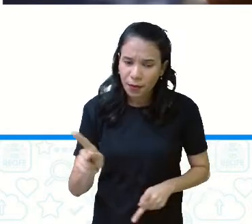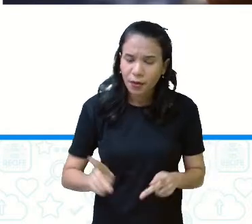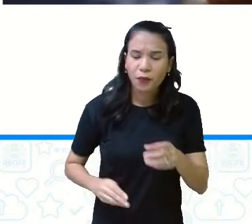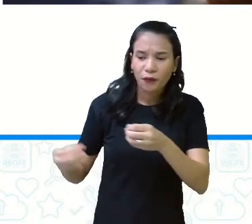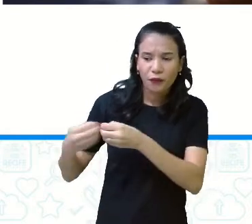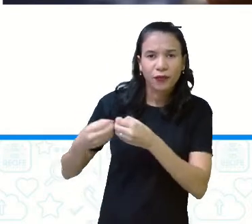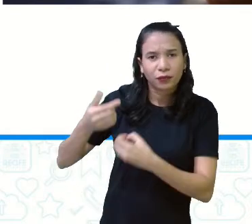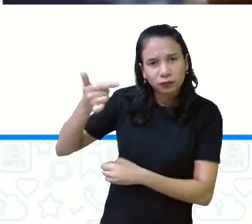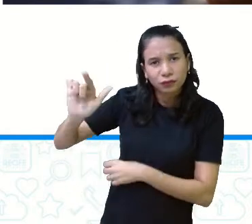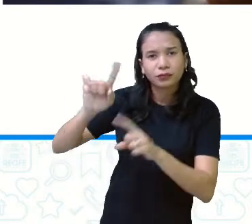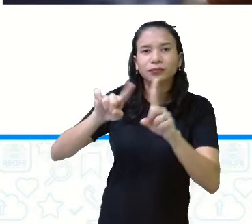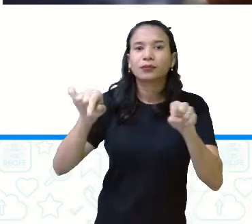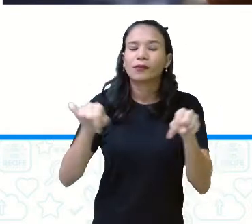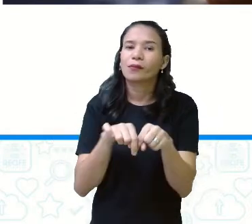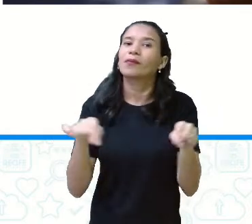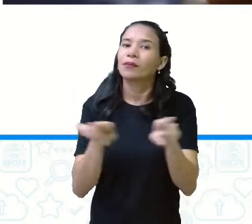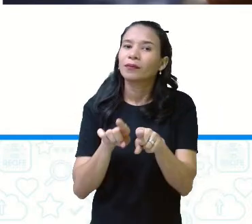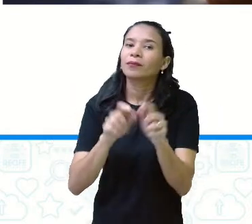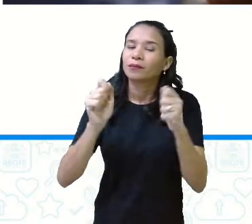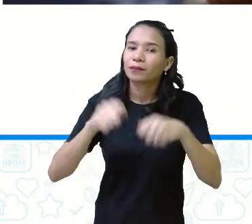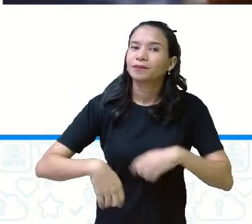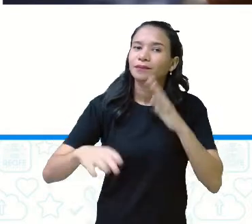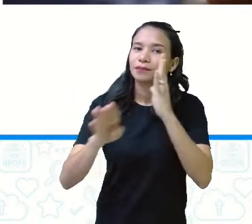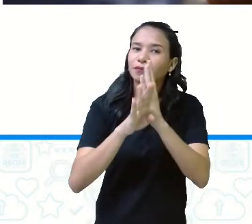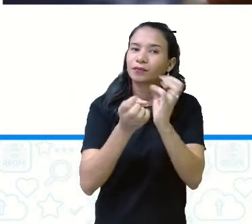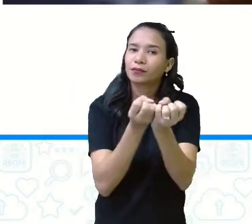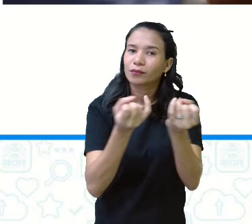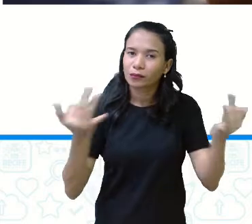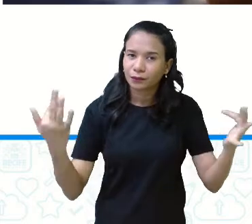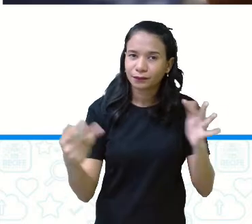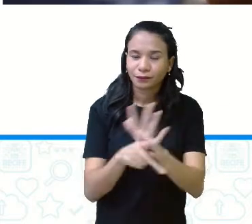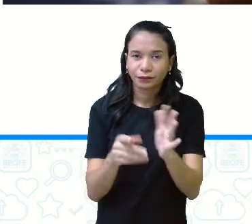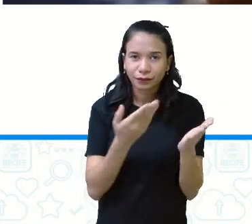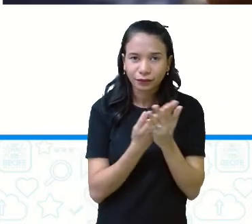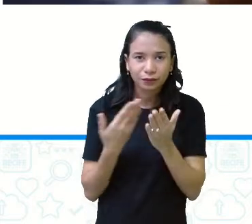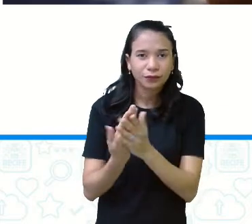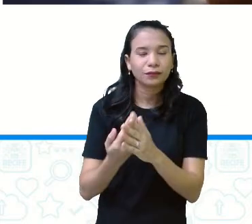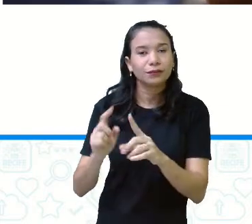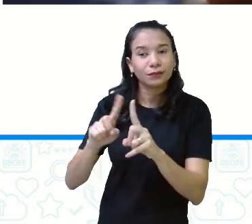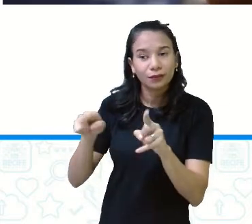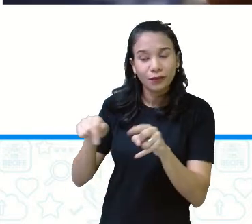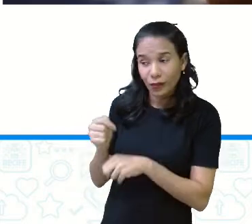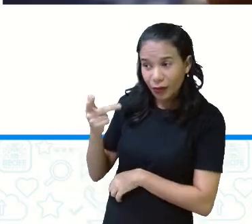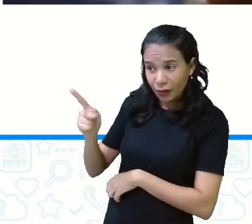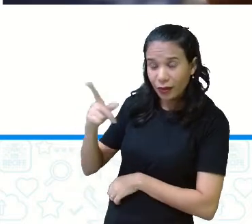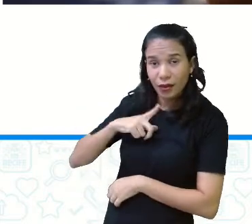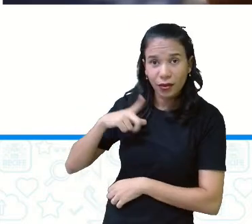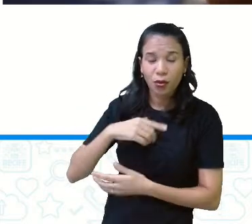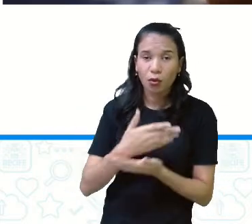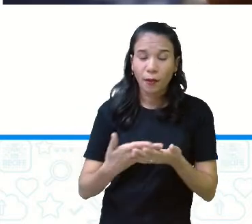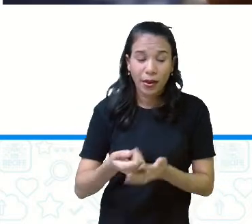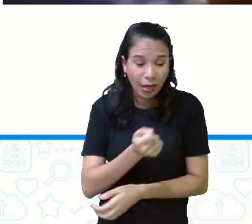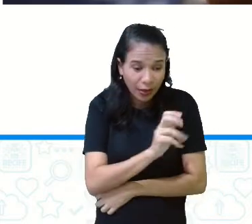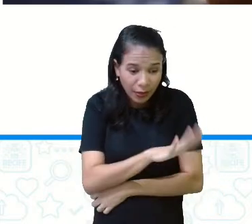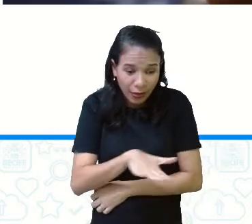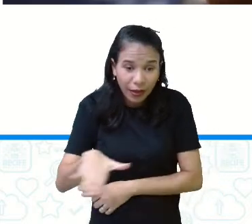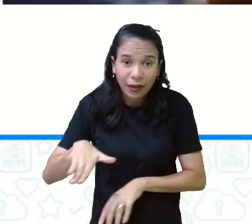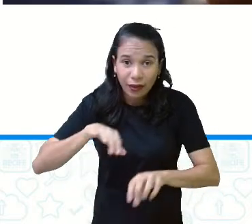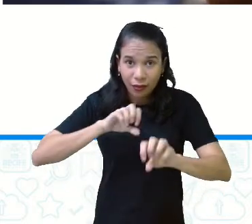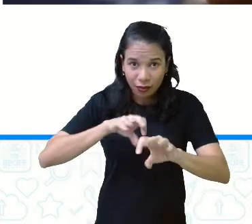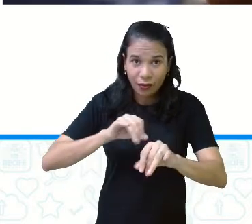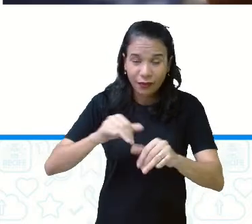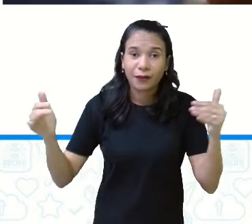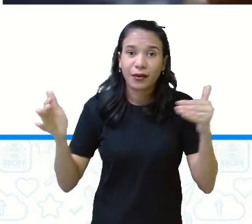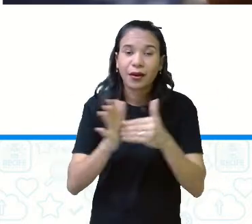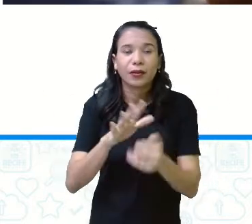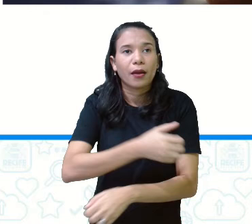outra turma, ele também vai poder encontrar as aulas da turminha deles, que vai desde a educação infantil